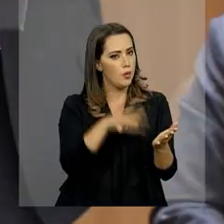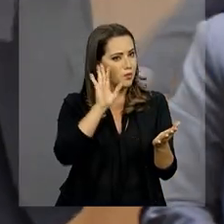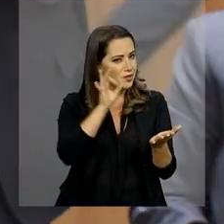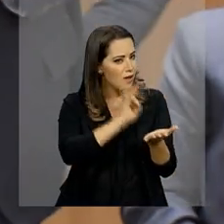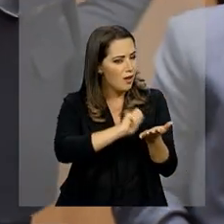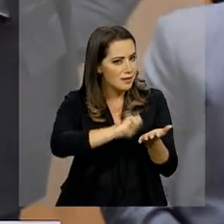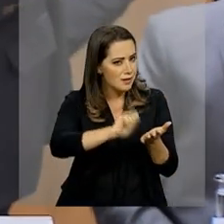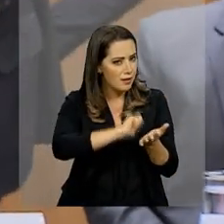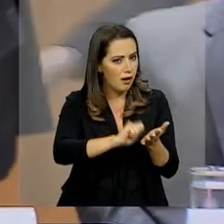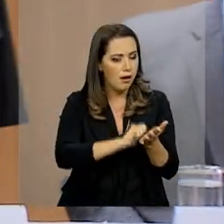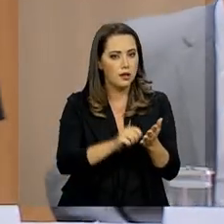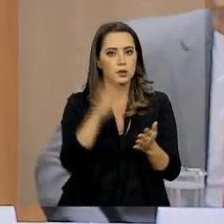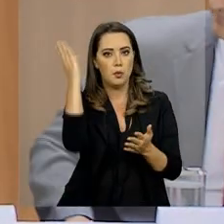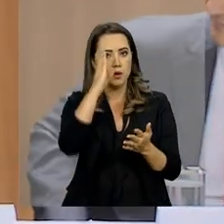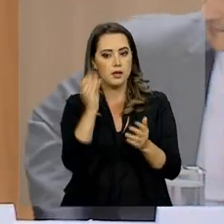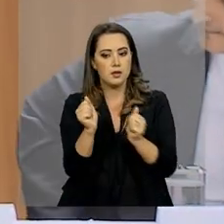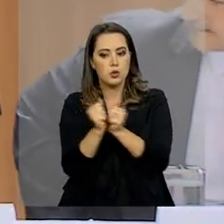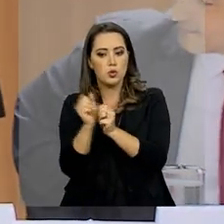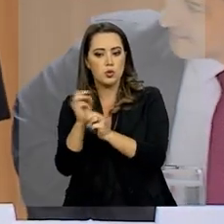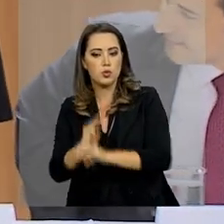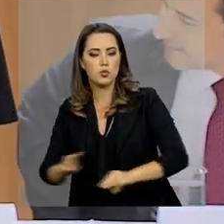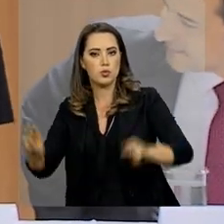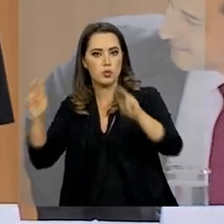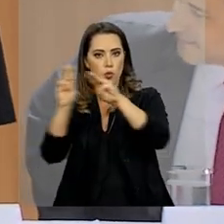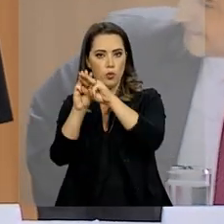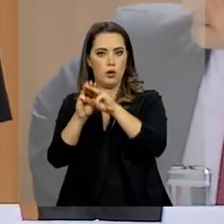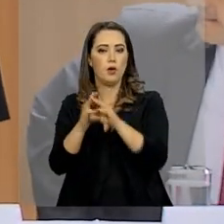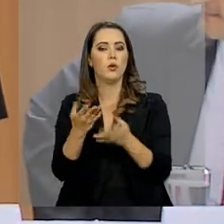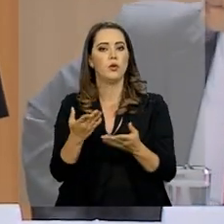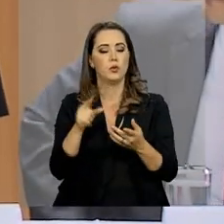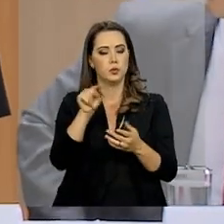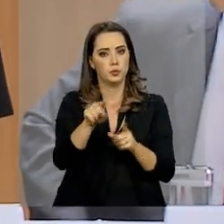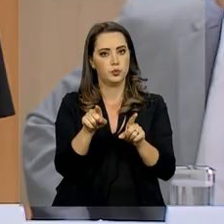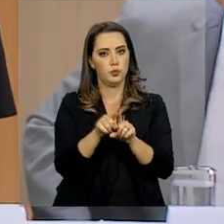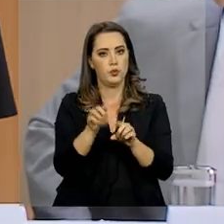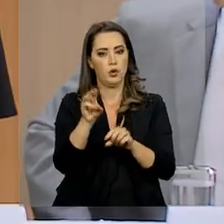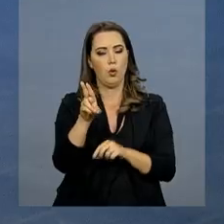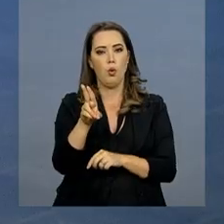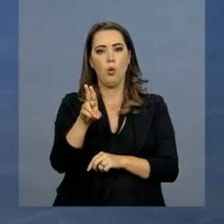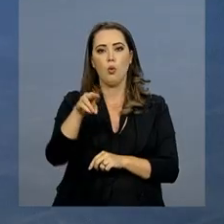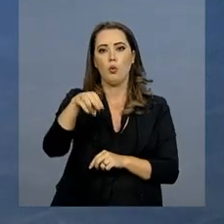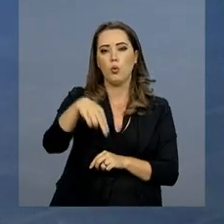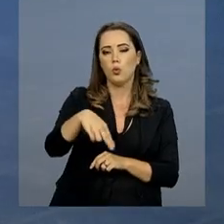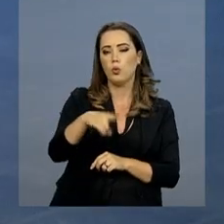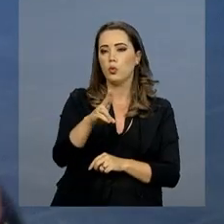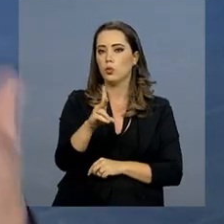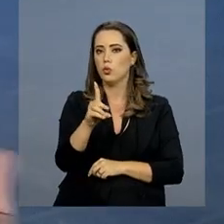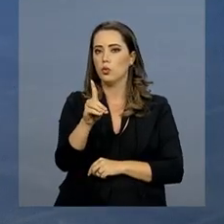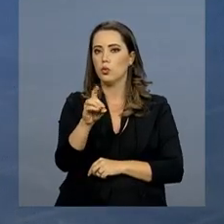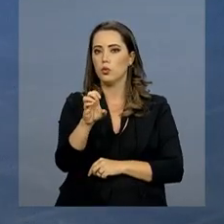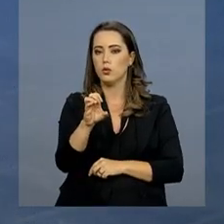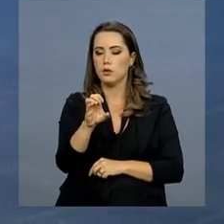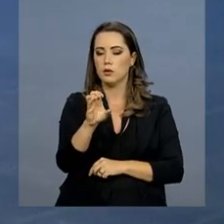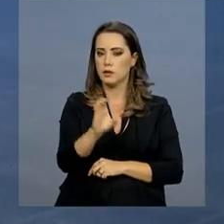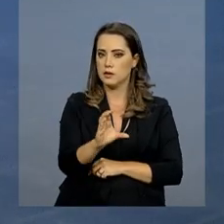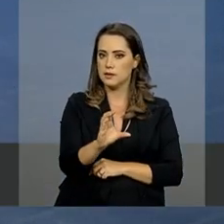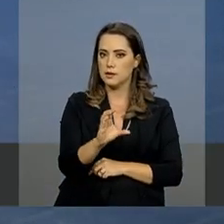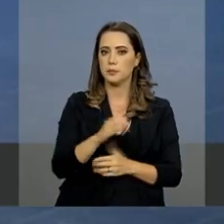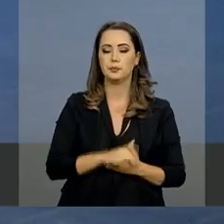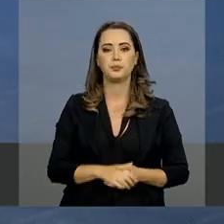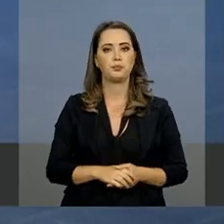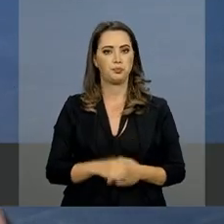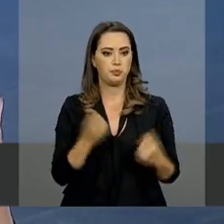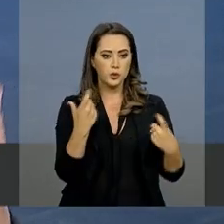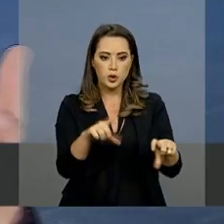da onu responsável pela prevenção de crimes e de abuso de drogas a onudc o centro internacional para a segurança pública